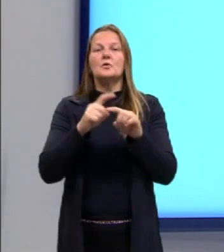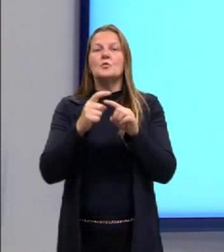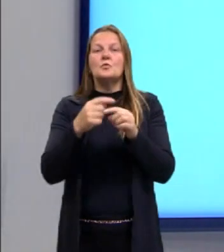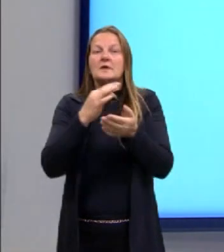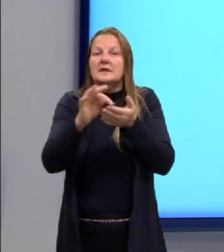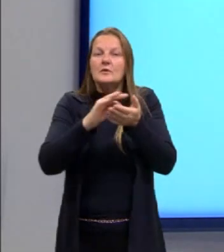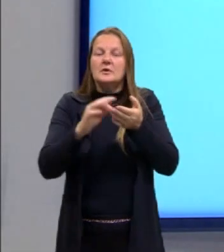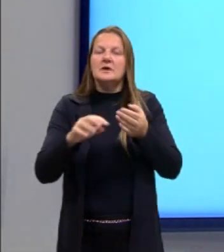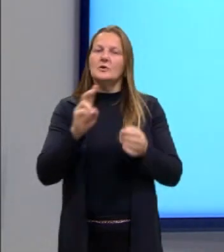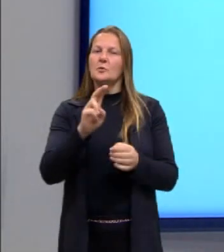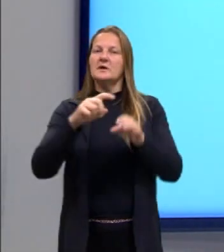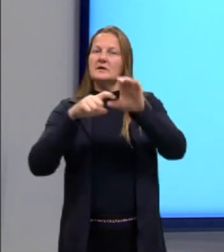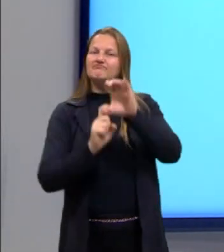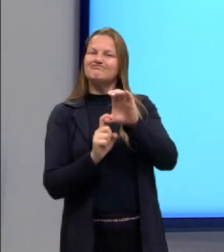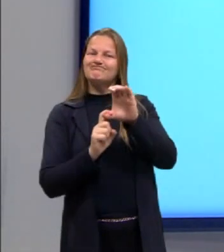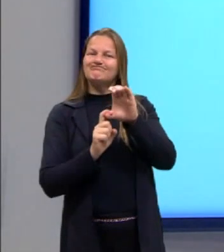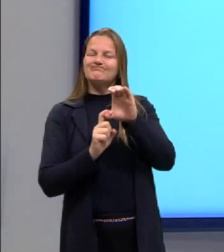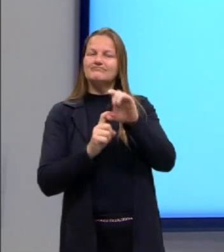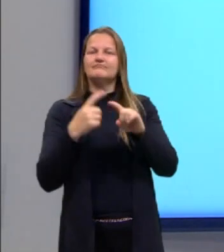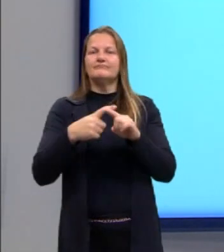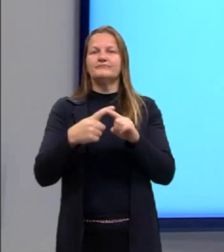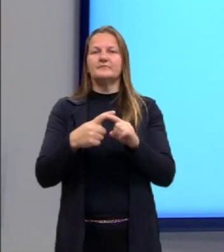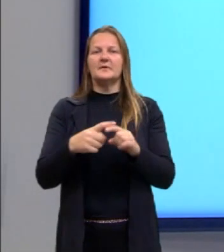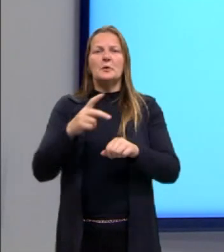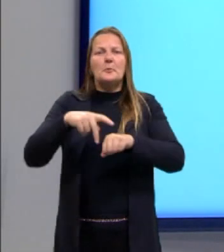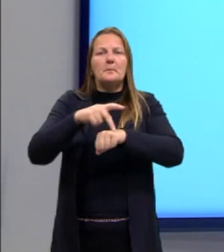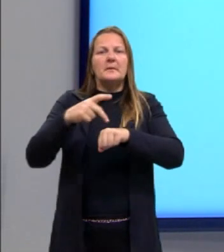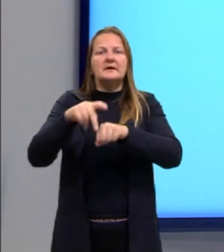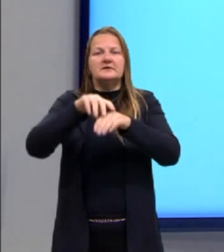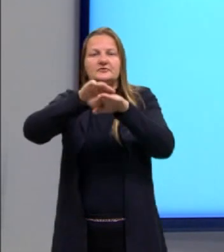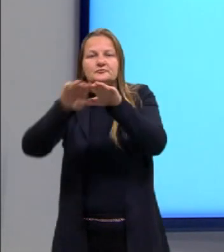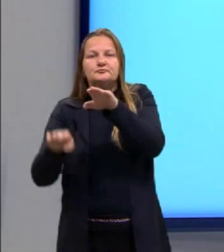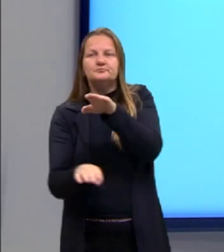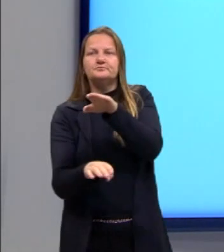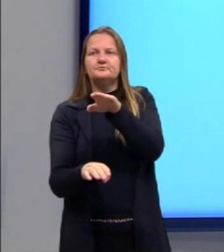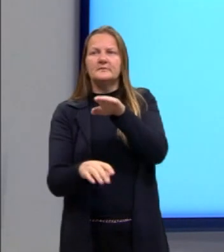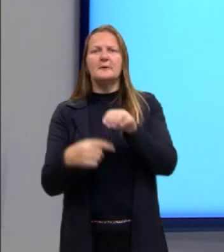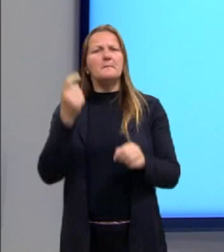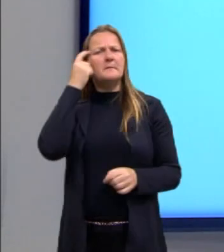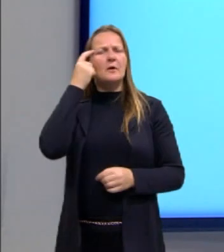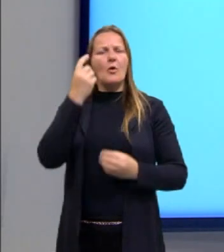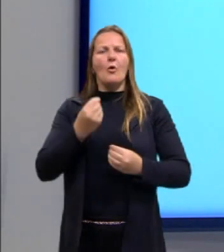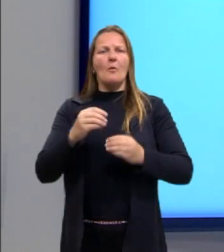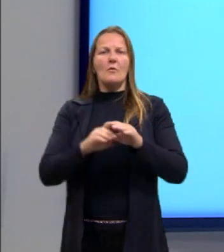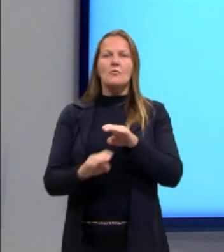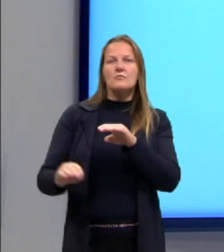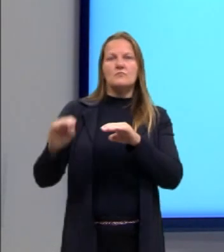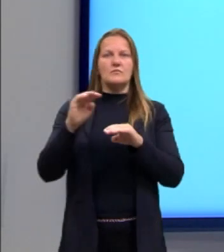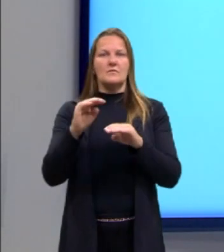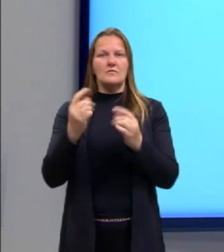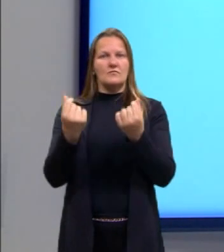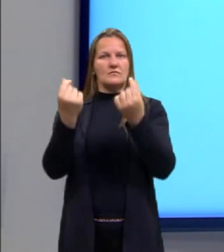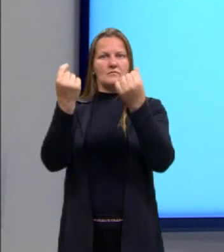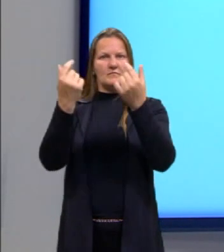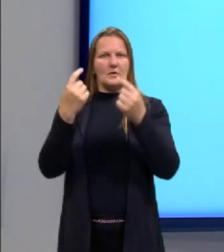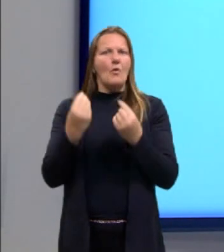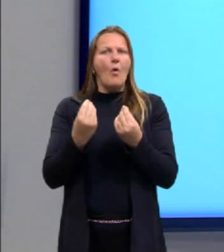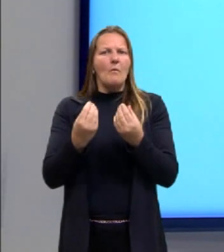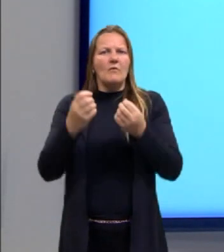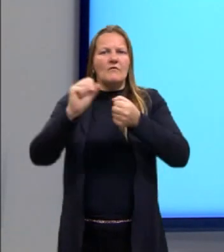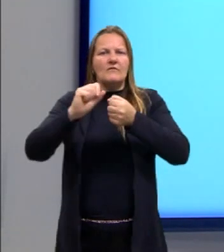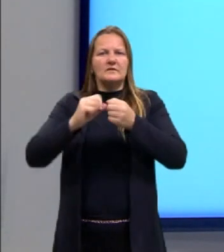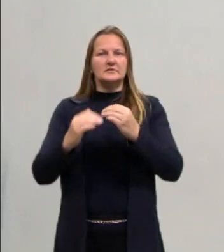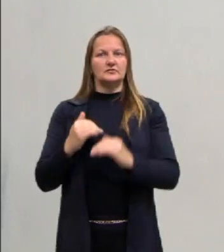que era um pouco também uma tentativa dos países subdesenvolvidos de pensar como é que a gente pode se tornar rico como é que a gente pode